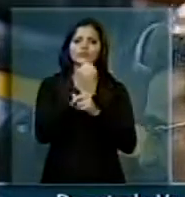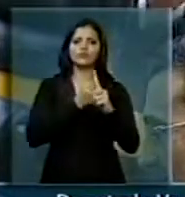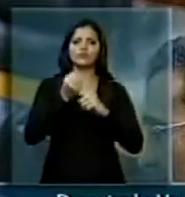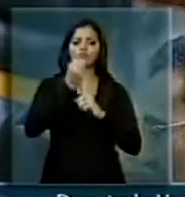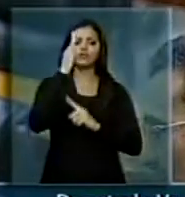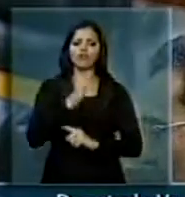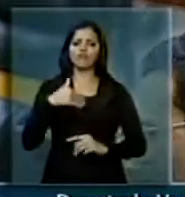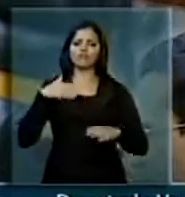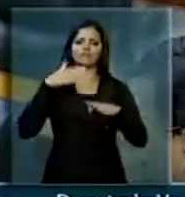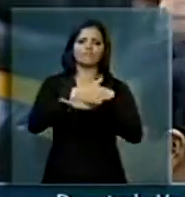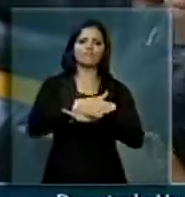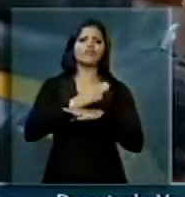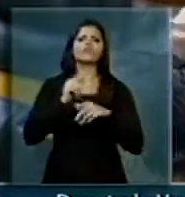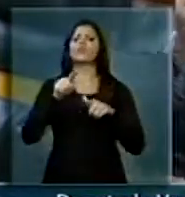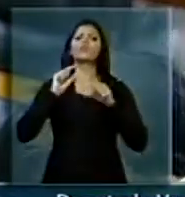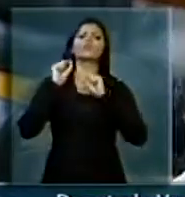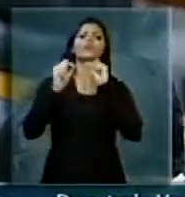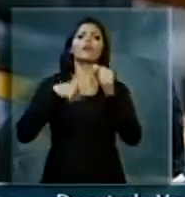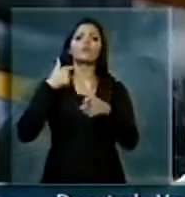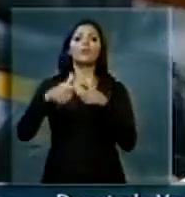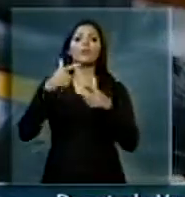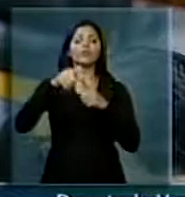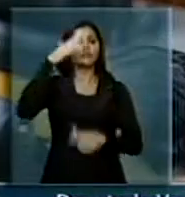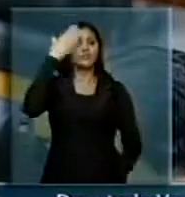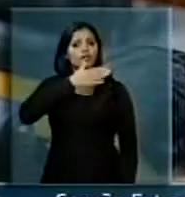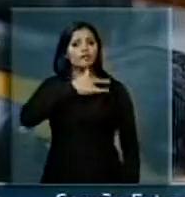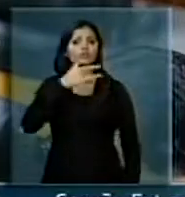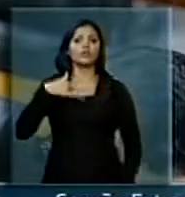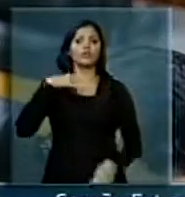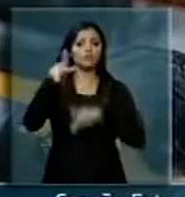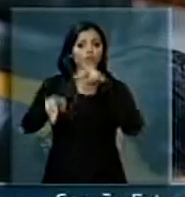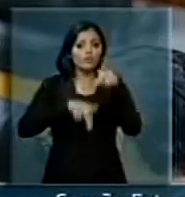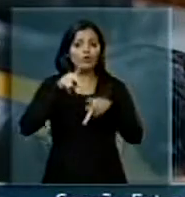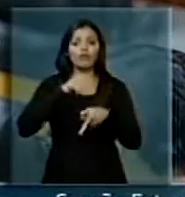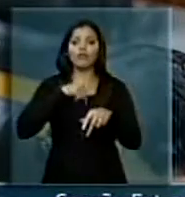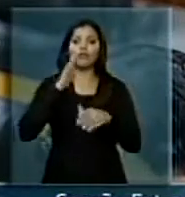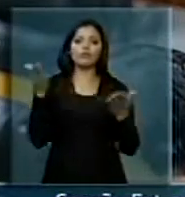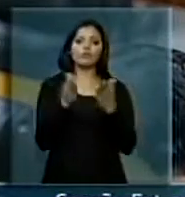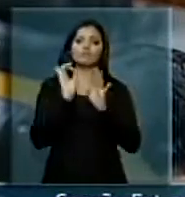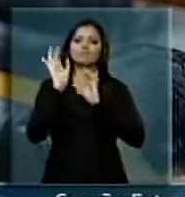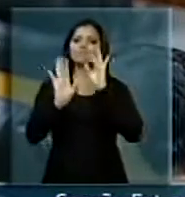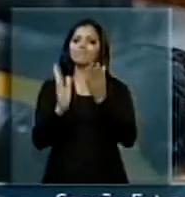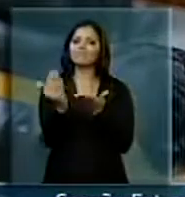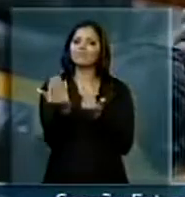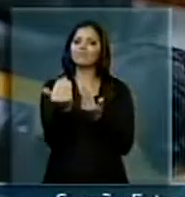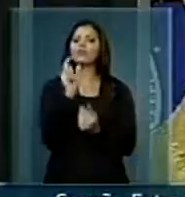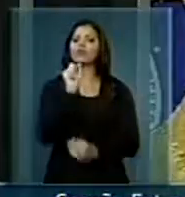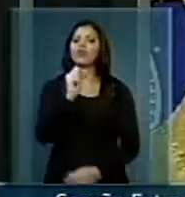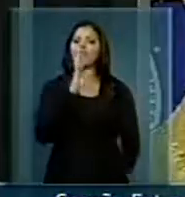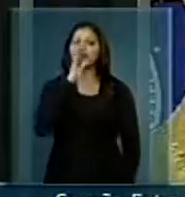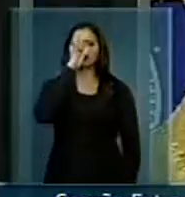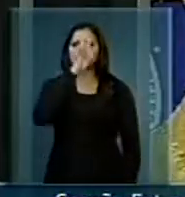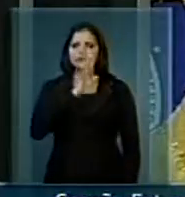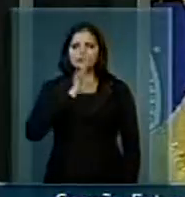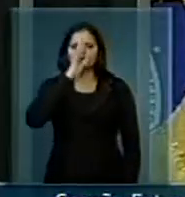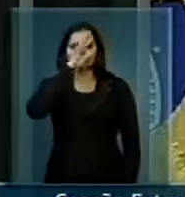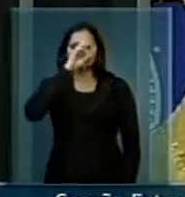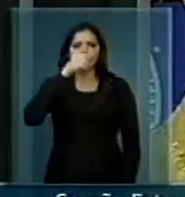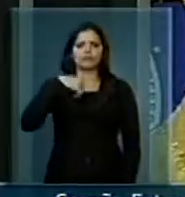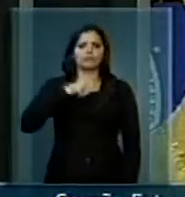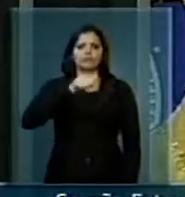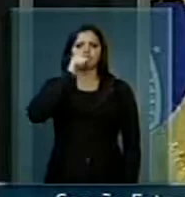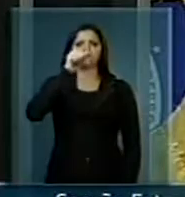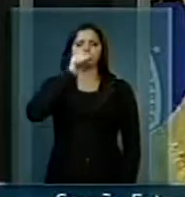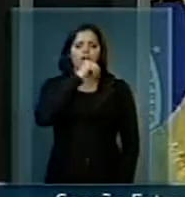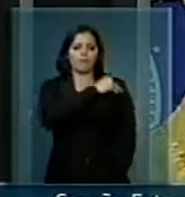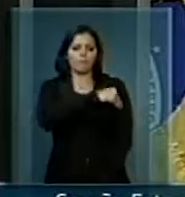começar a atuar fortemente num problema sério de saúde pública hoje, especialmente para a juventude, que é o excesso de bebida alcoólica.